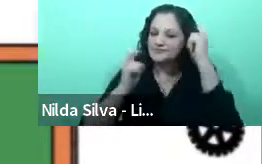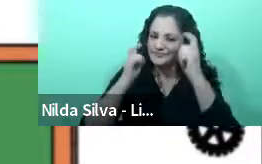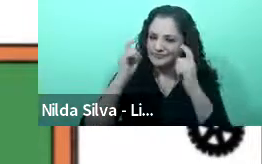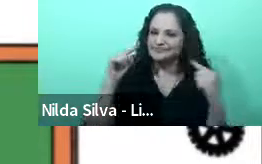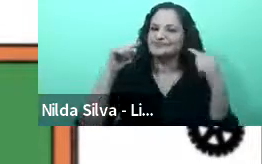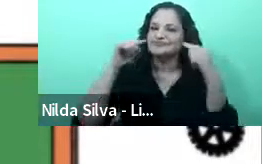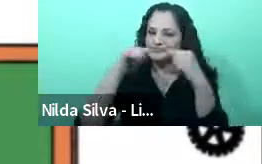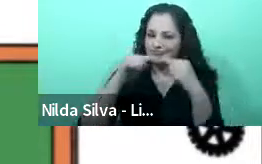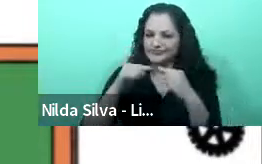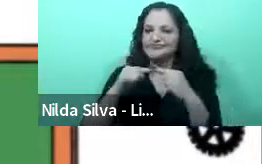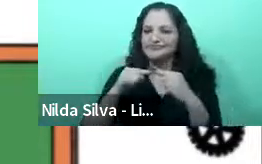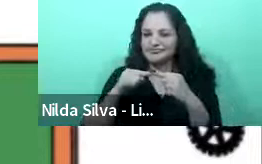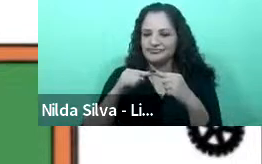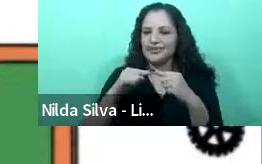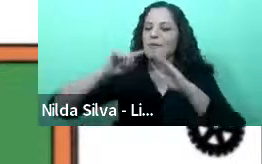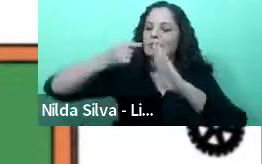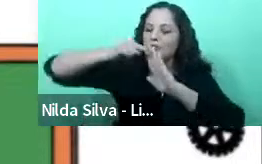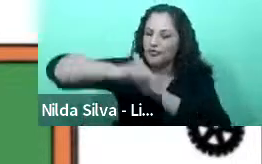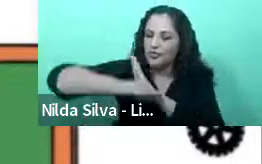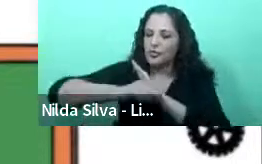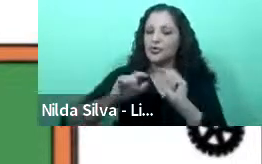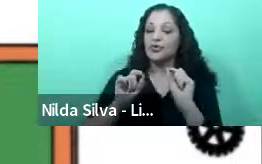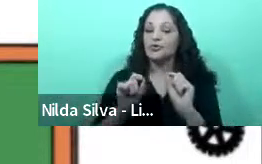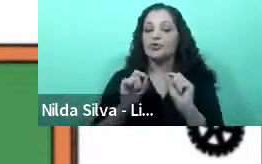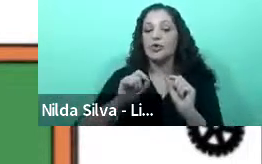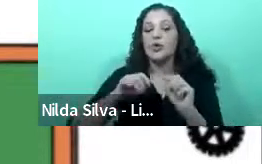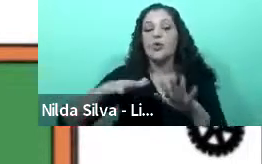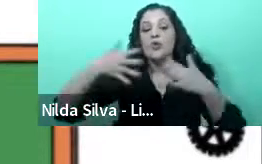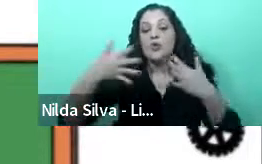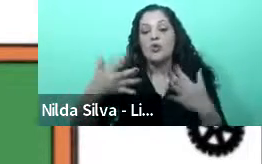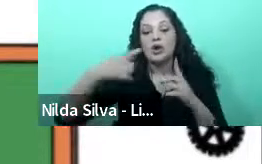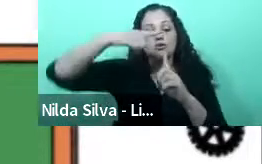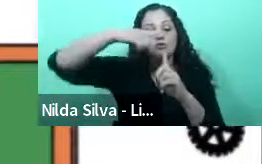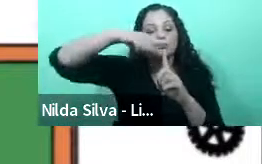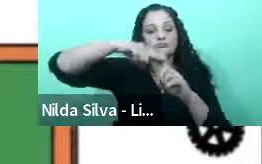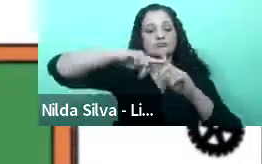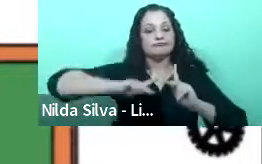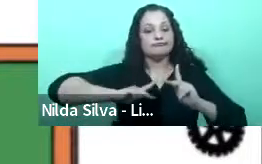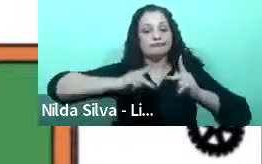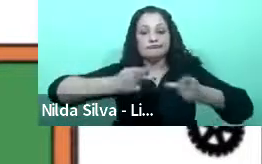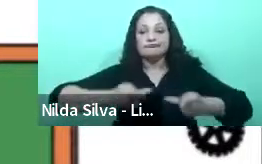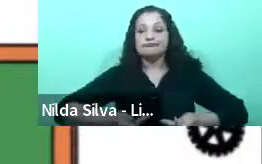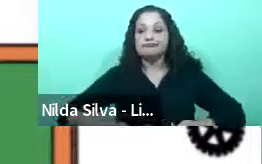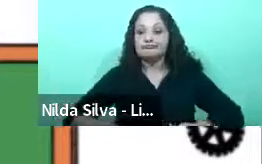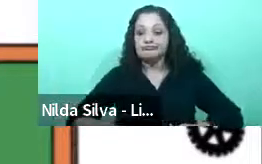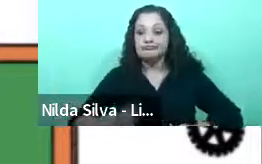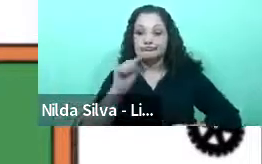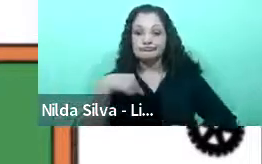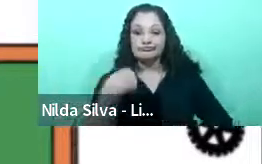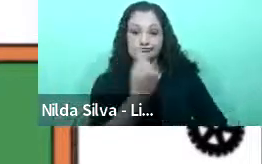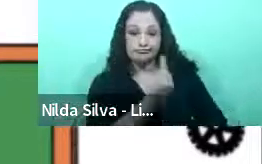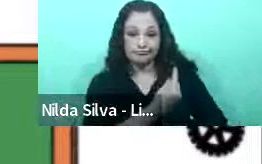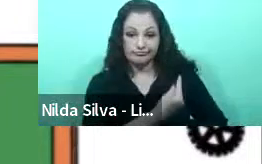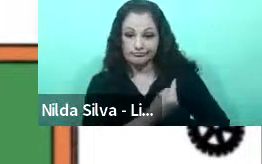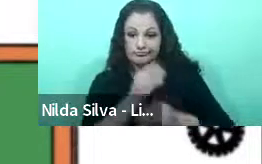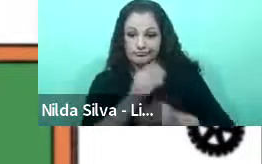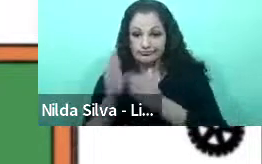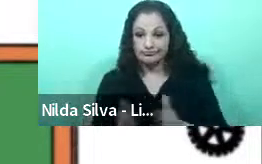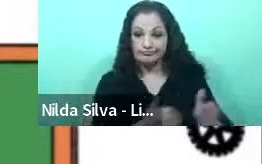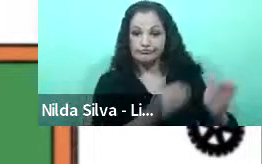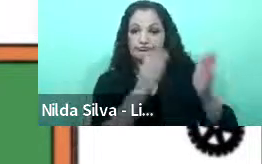preocupação bastante profunda, que é que tipo de ser humano, né, que a gente